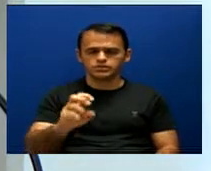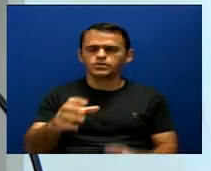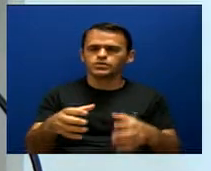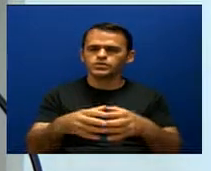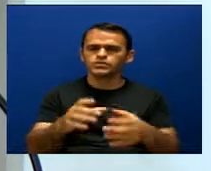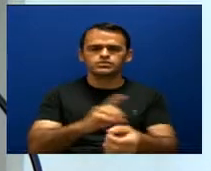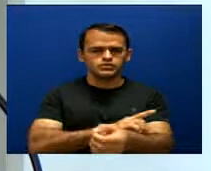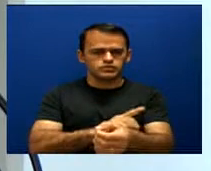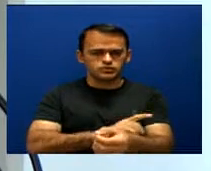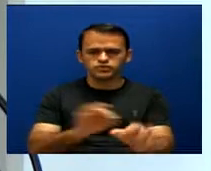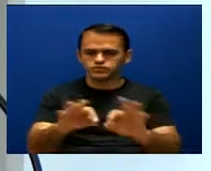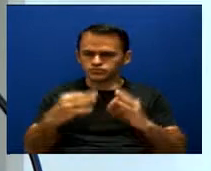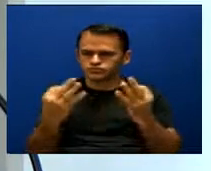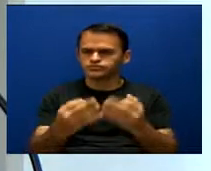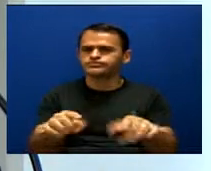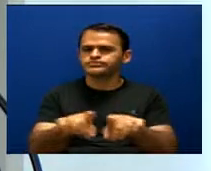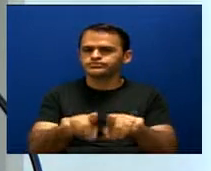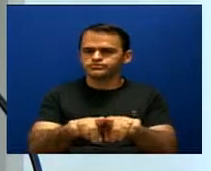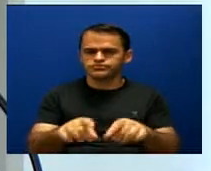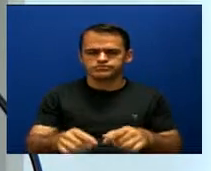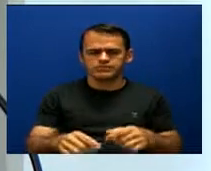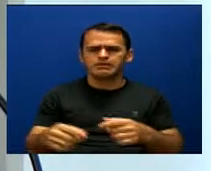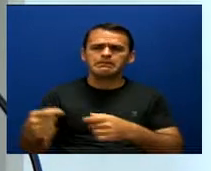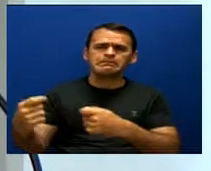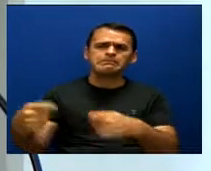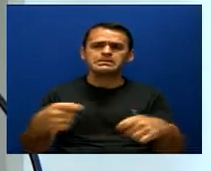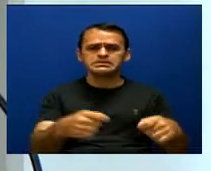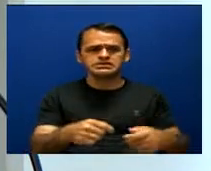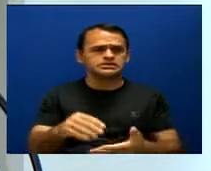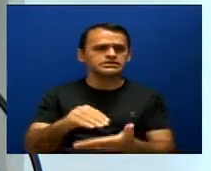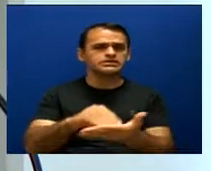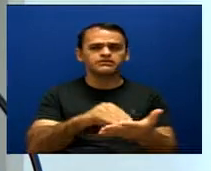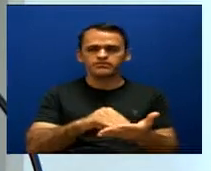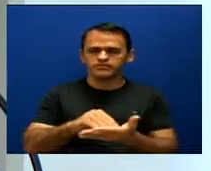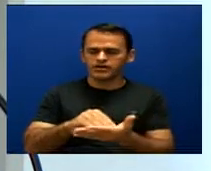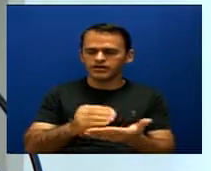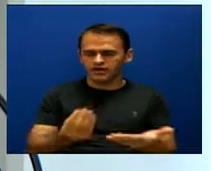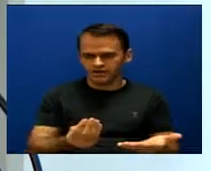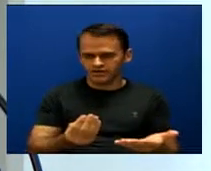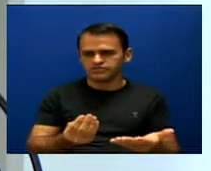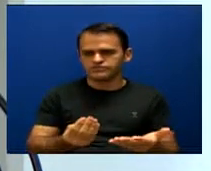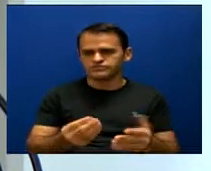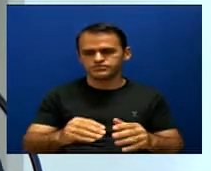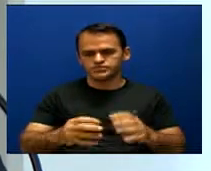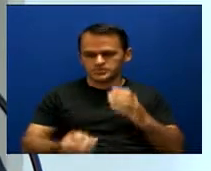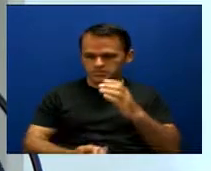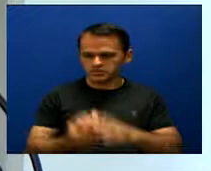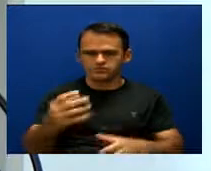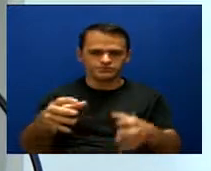diabéticos e seus familiares, de acordo com a necessidade de conhecimento e enfrentamento da doença.